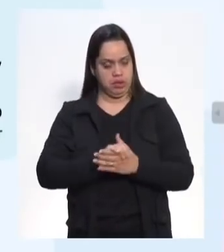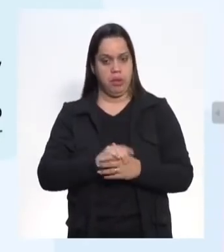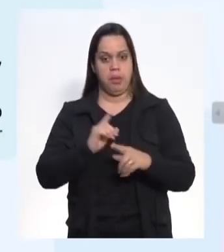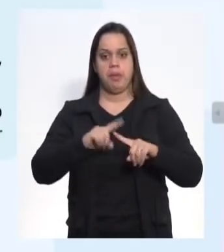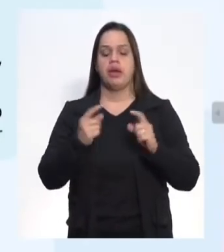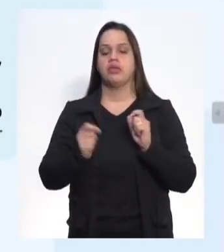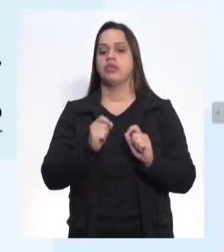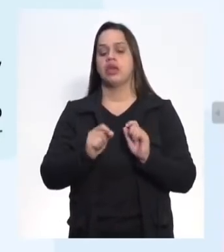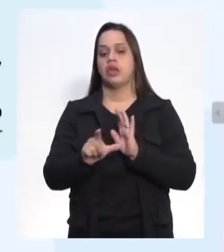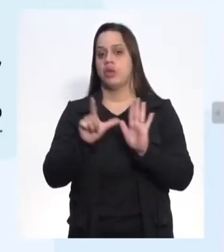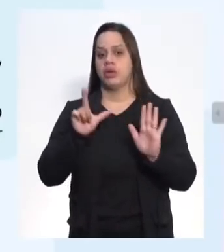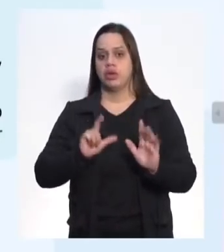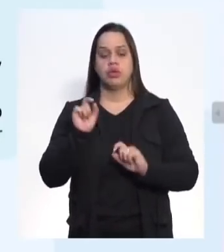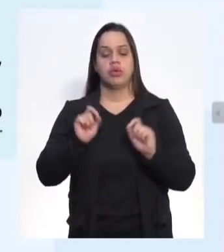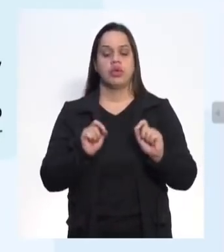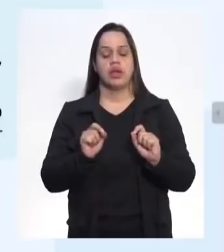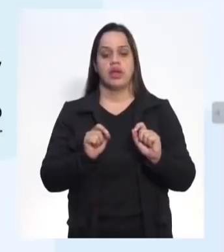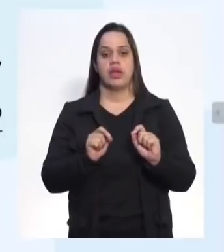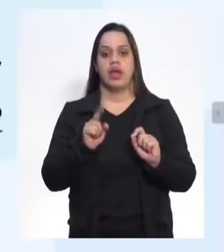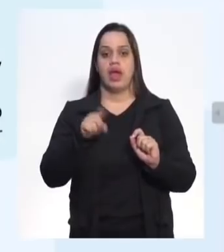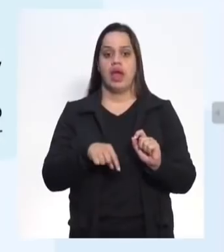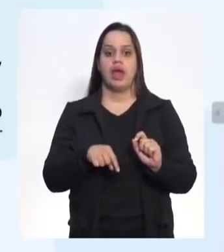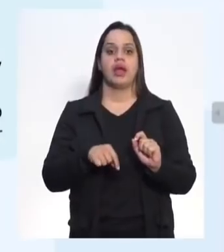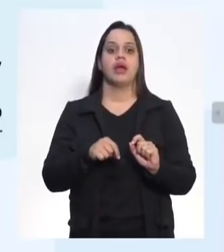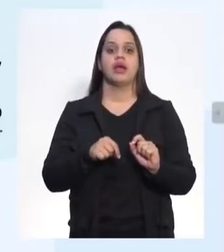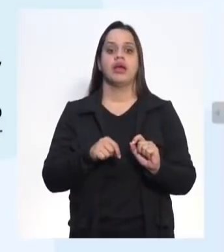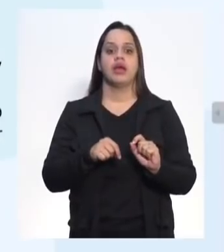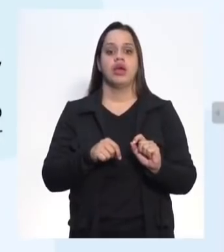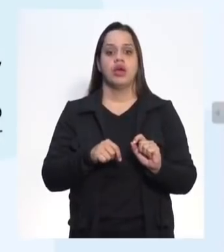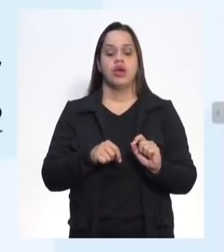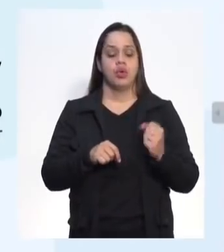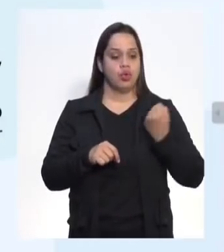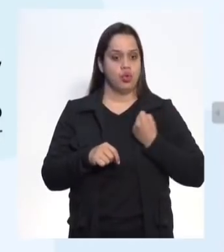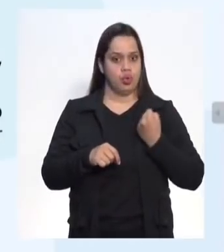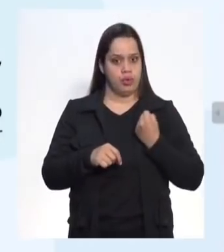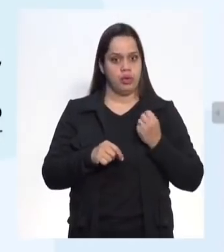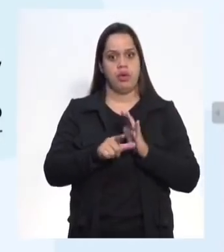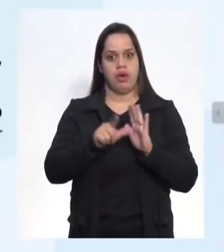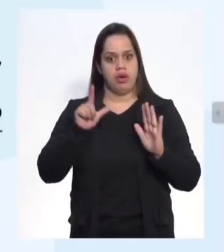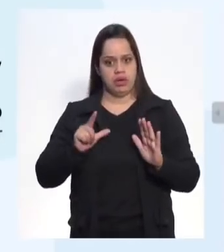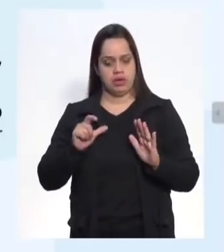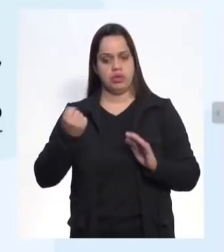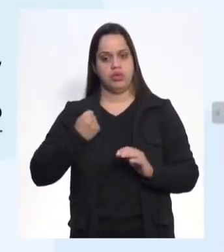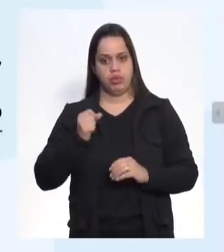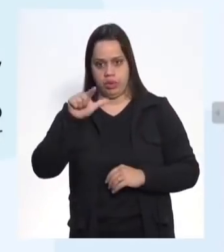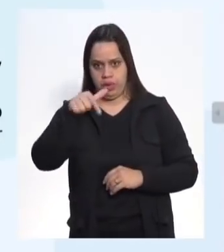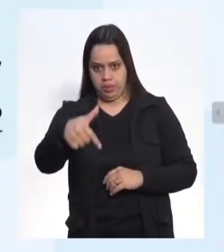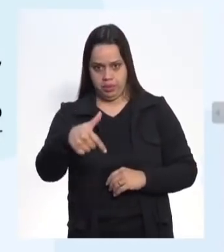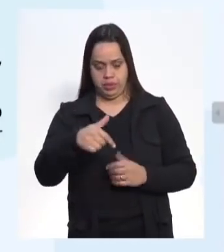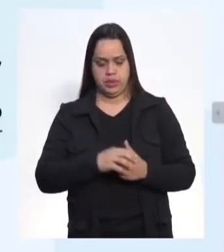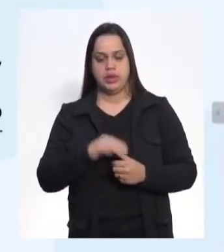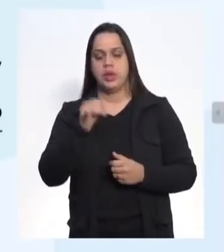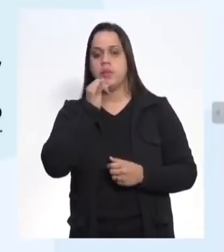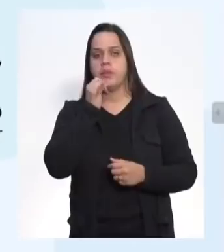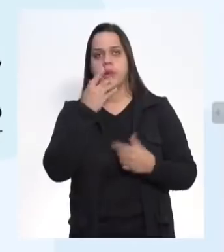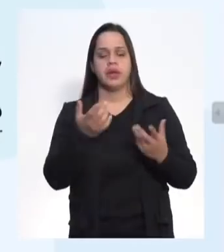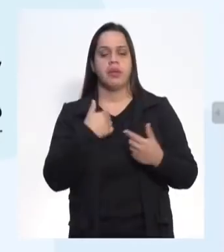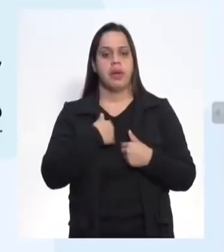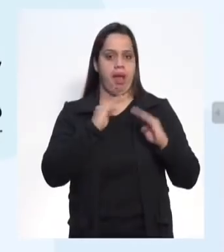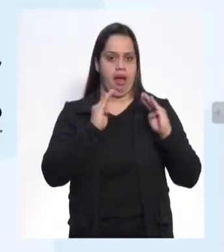antecessor seria um antes e o número sucessor um após. Beleza? Beleza. Por exemplo, eu